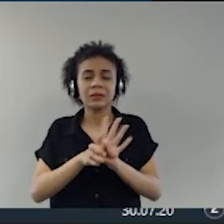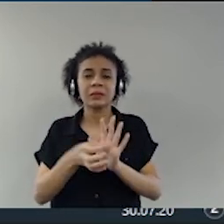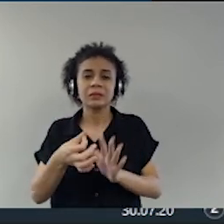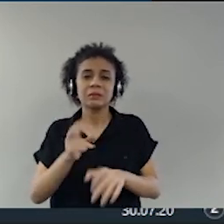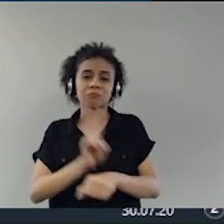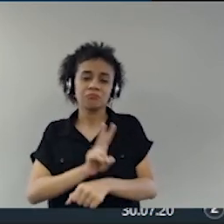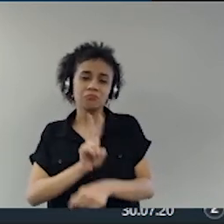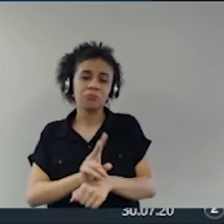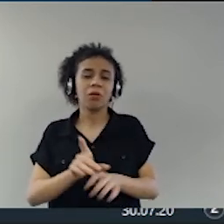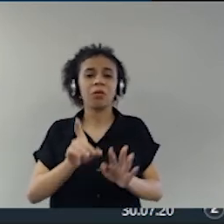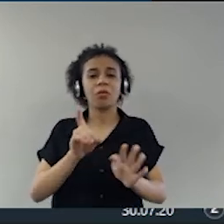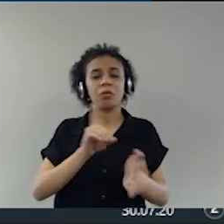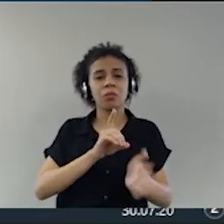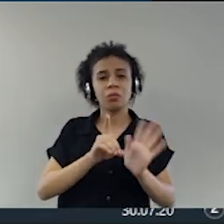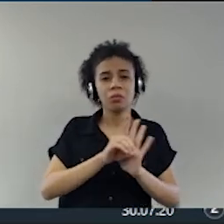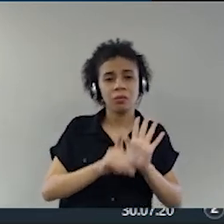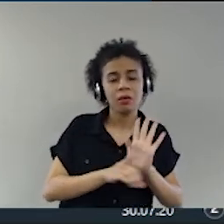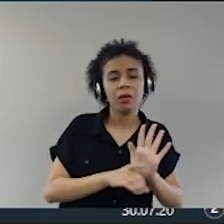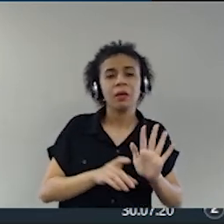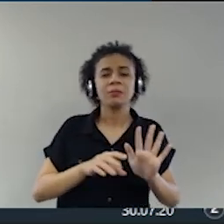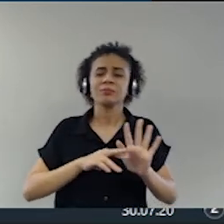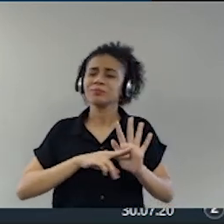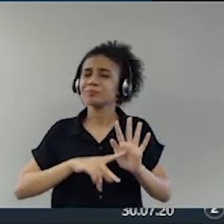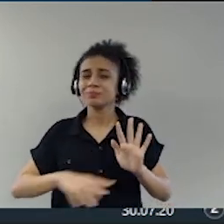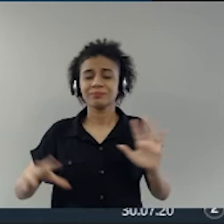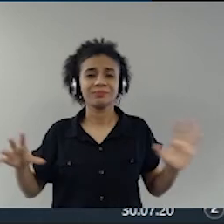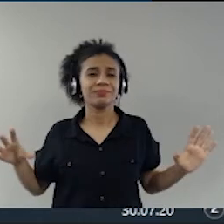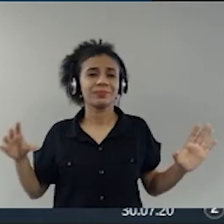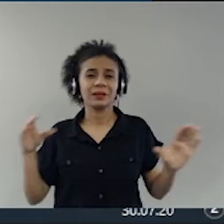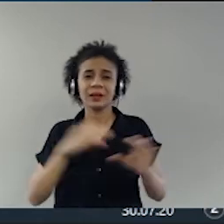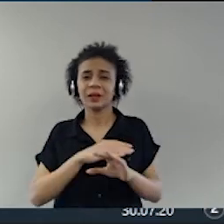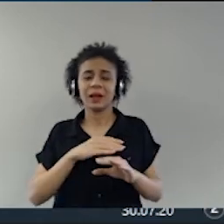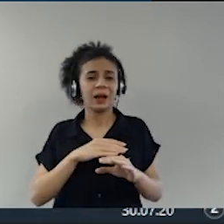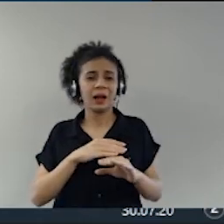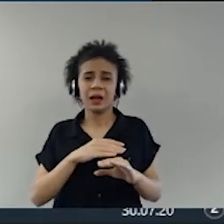decisórias, decretos, 15 portarias, isso num rápido